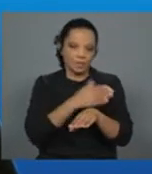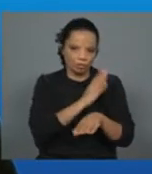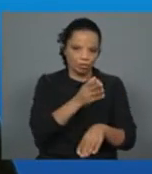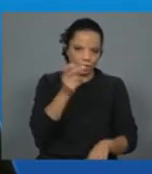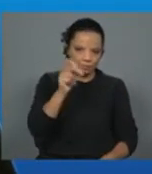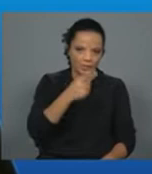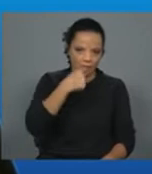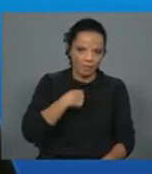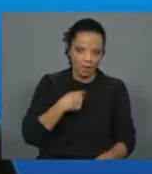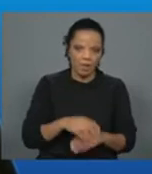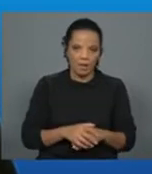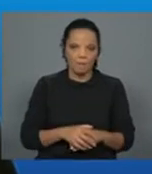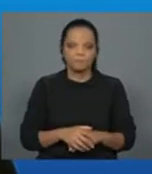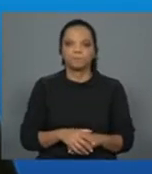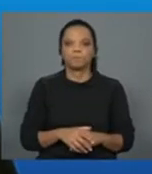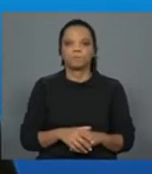portanto há alguma profundidade.